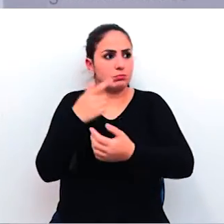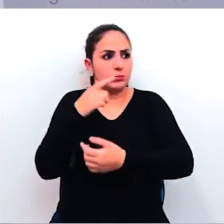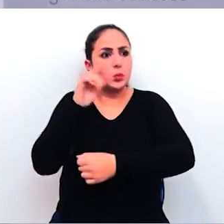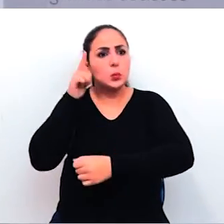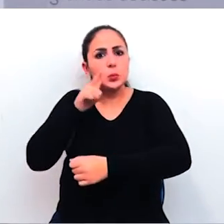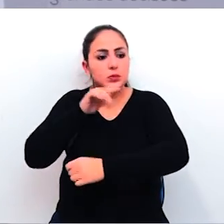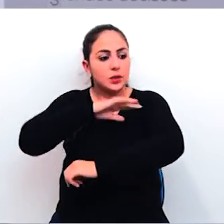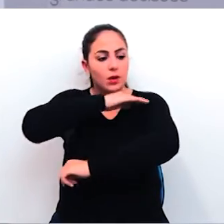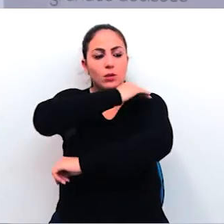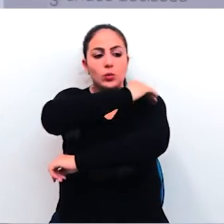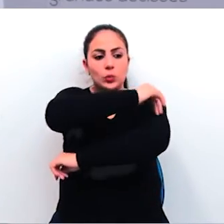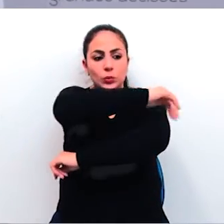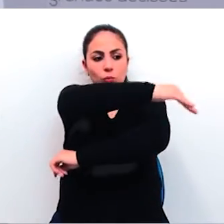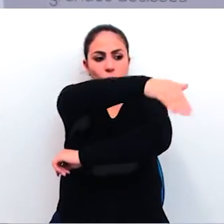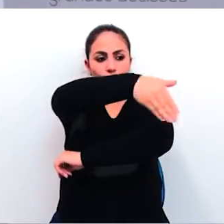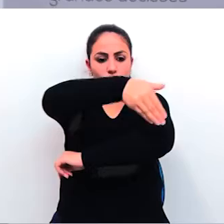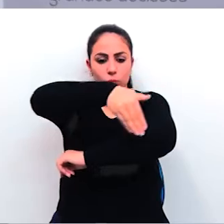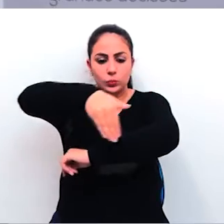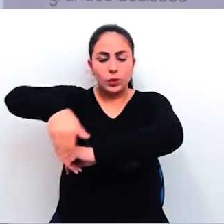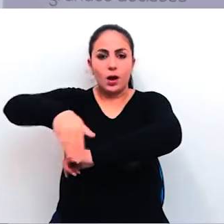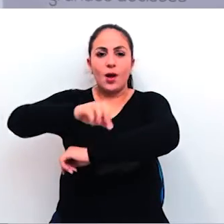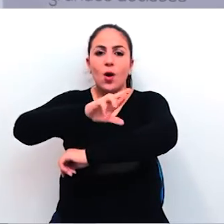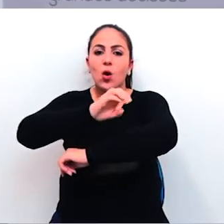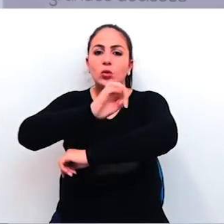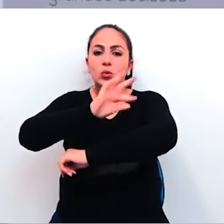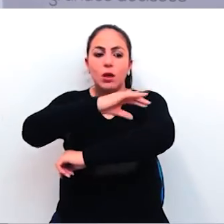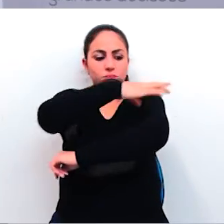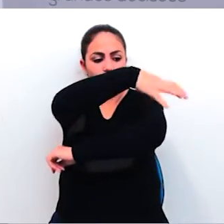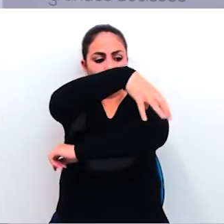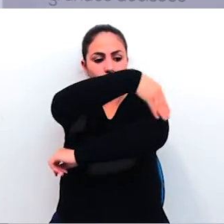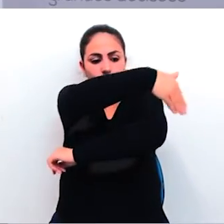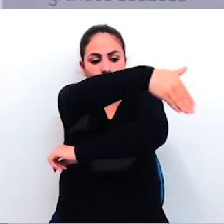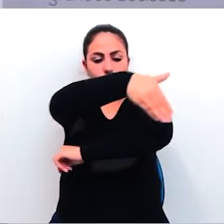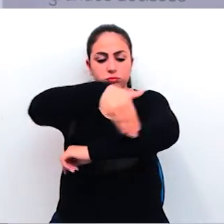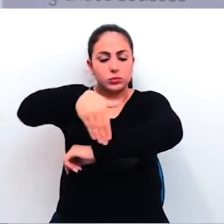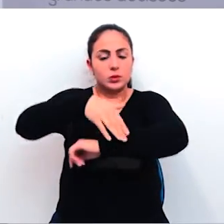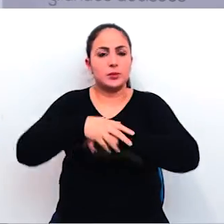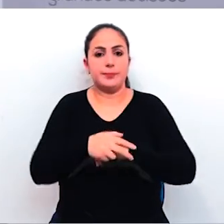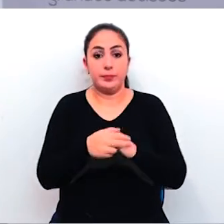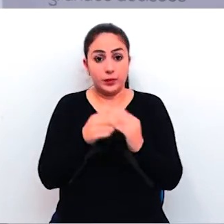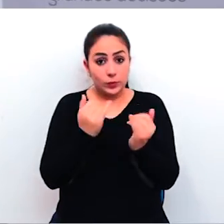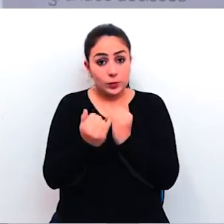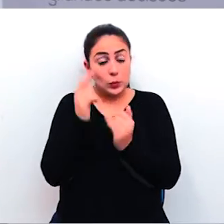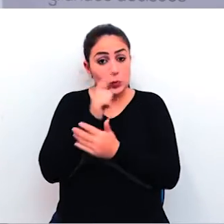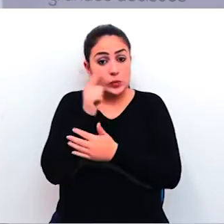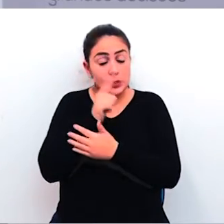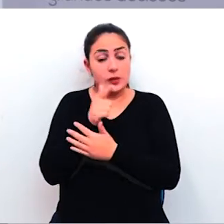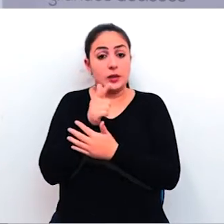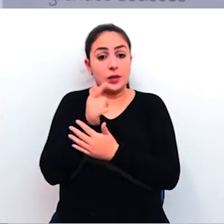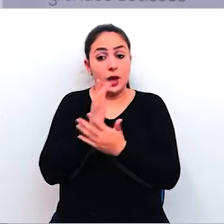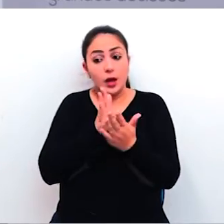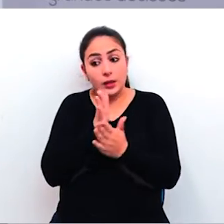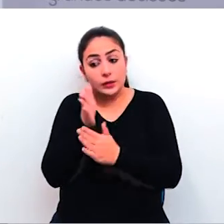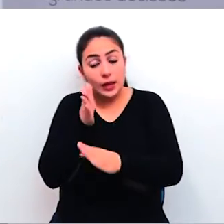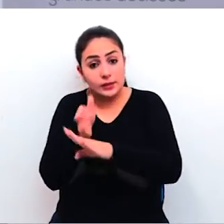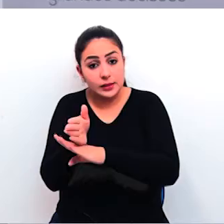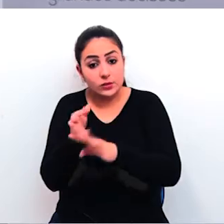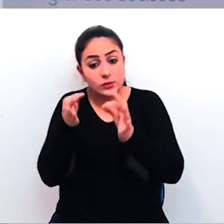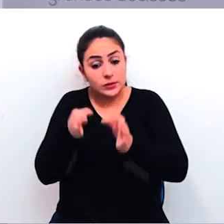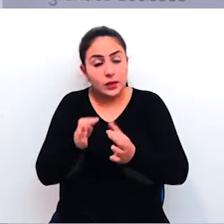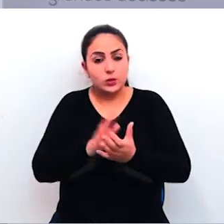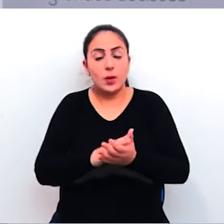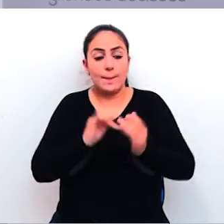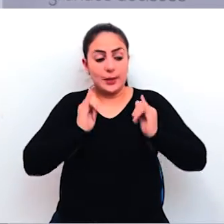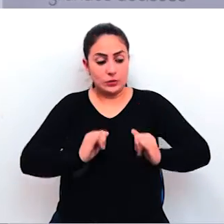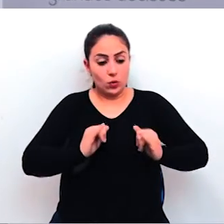enfim de um acesso que contribua com a segurança de quem está passando na rs-324 que vem do distrito e